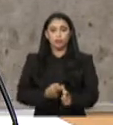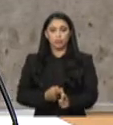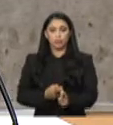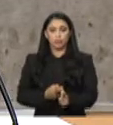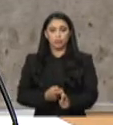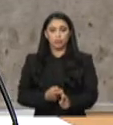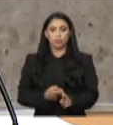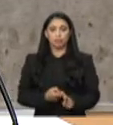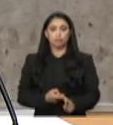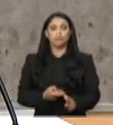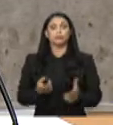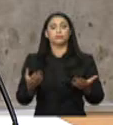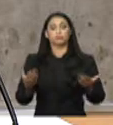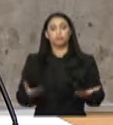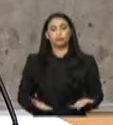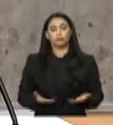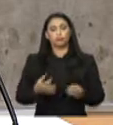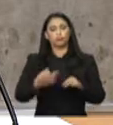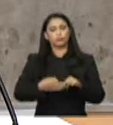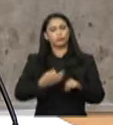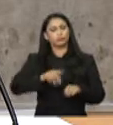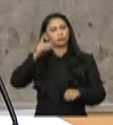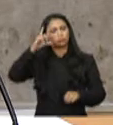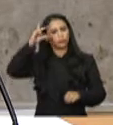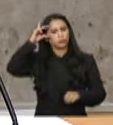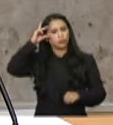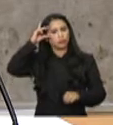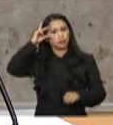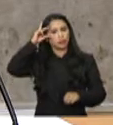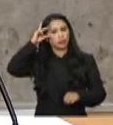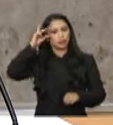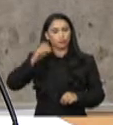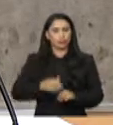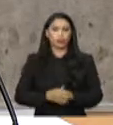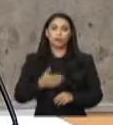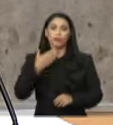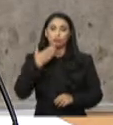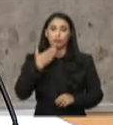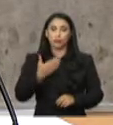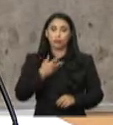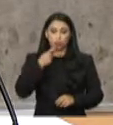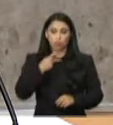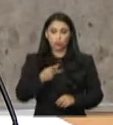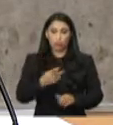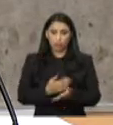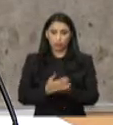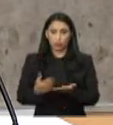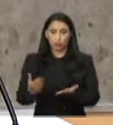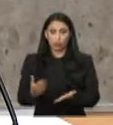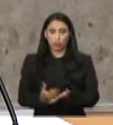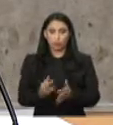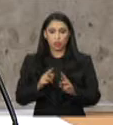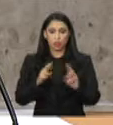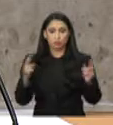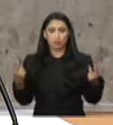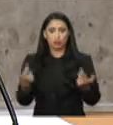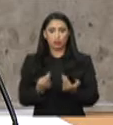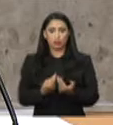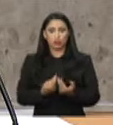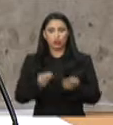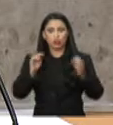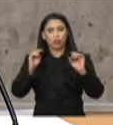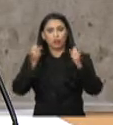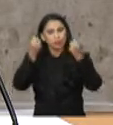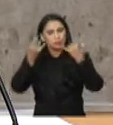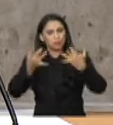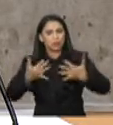suspenso excelência uma existiu André Mendonça ele pede a palavra o existe ação para prestar